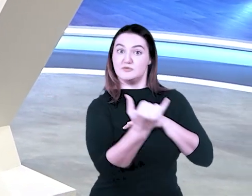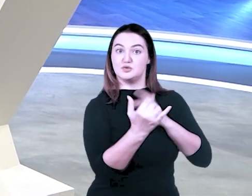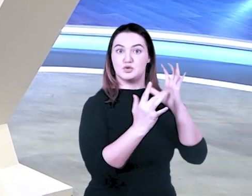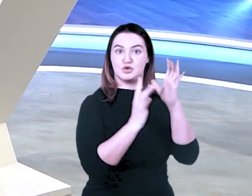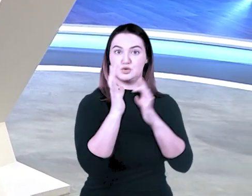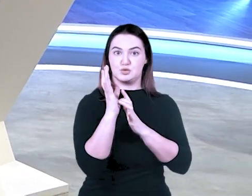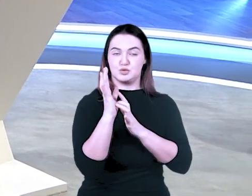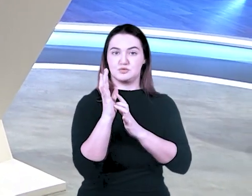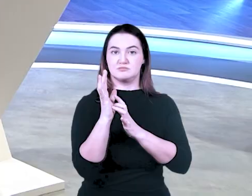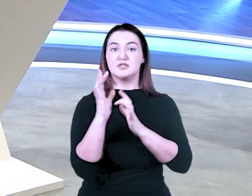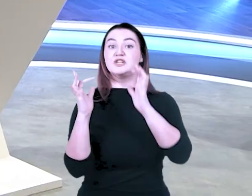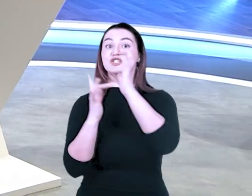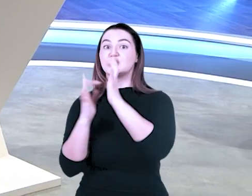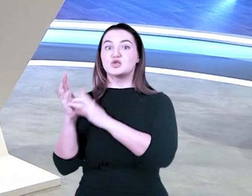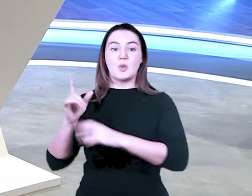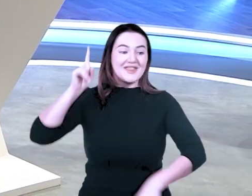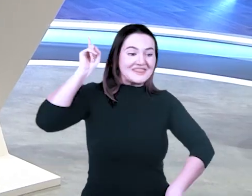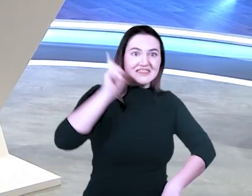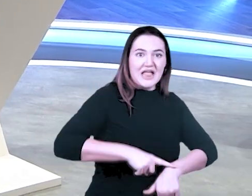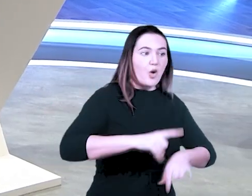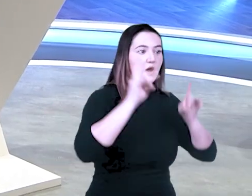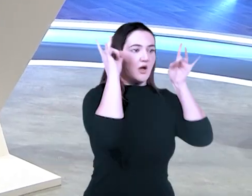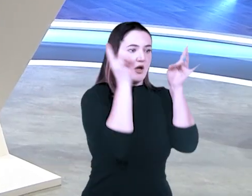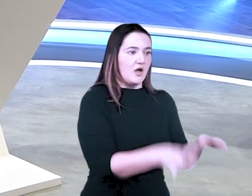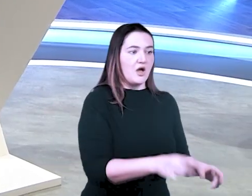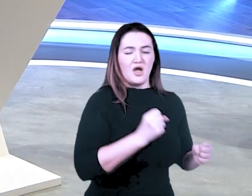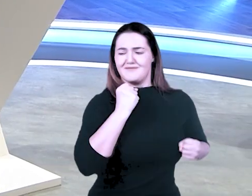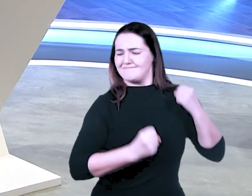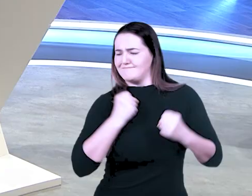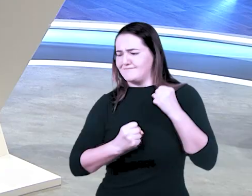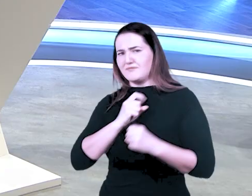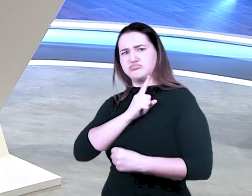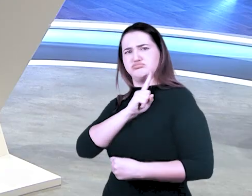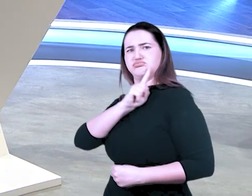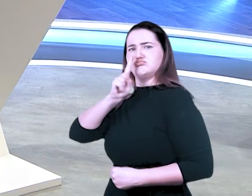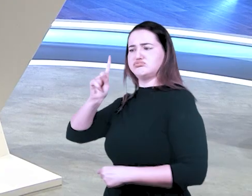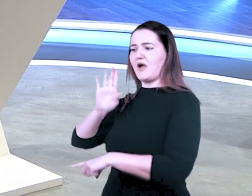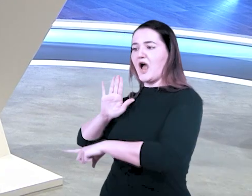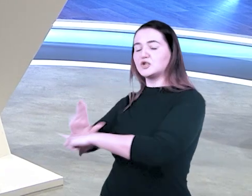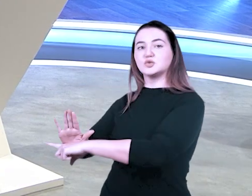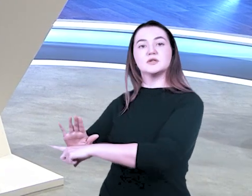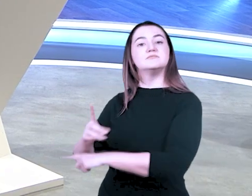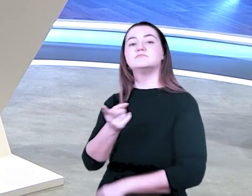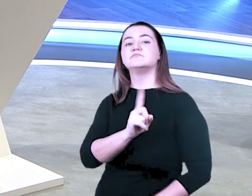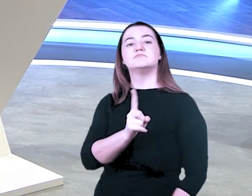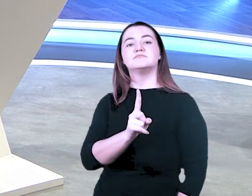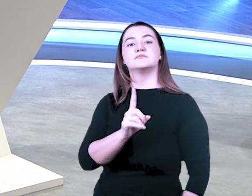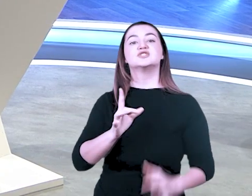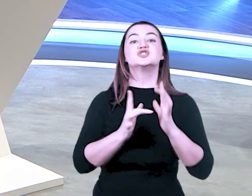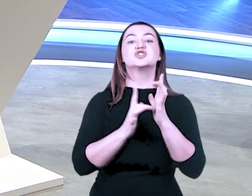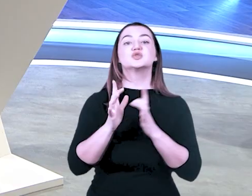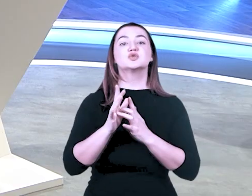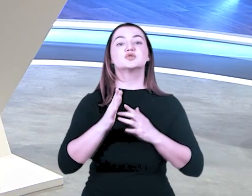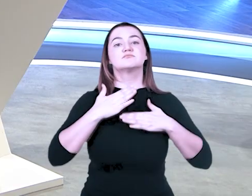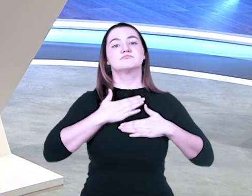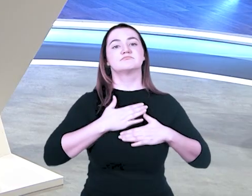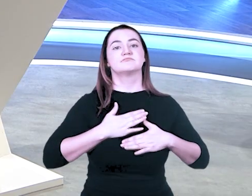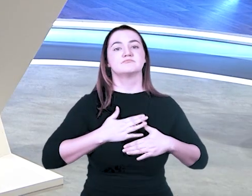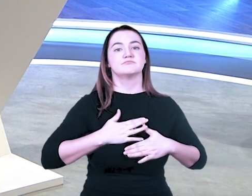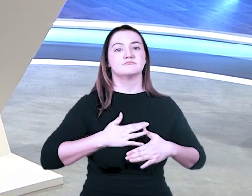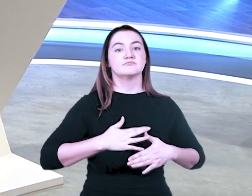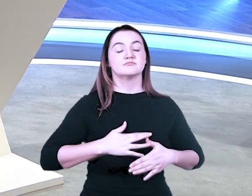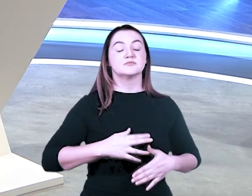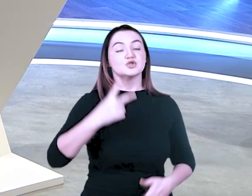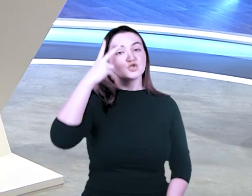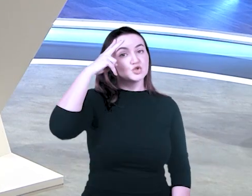enfermo. Ao invés de Jesus largar tudo e vir correndo para atender Lázaro, a Bíblia diz que ele ficou mais tempo no